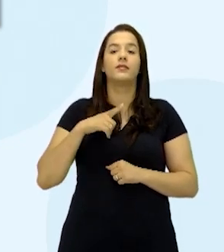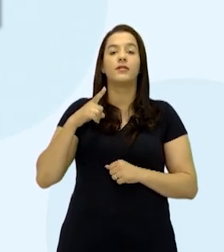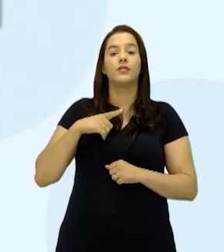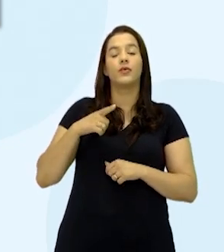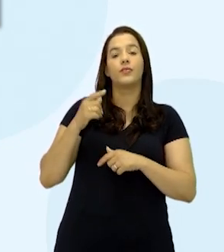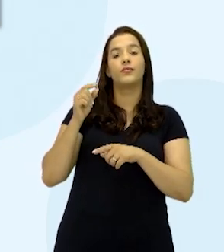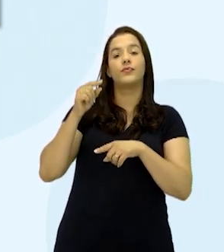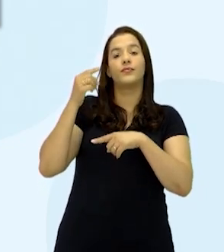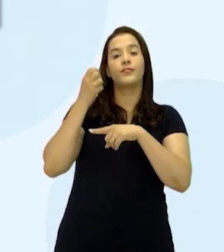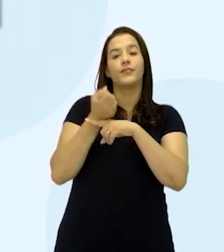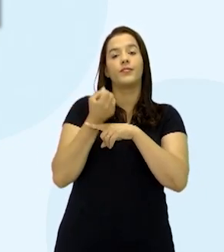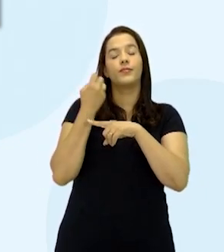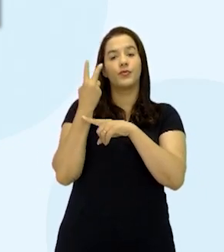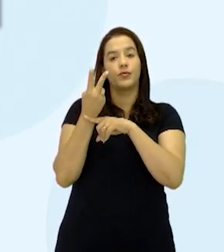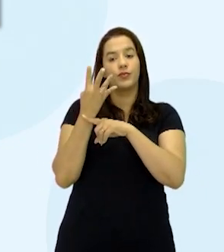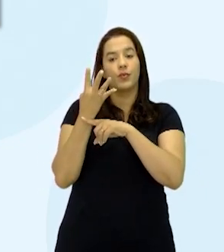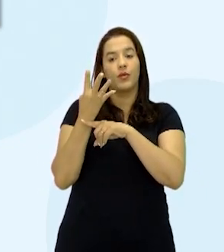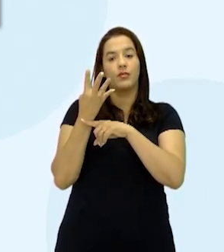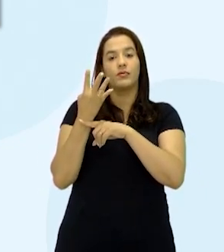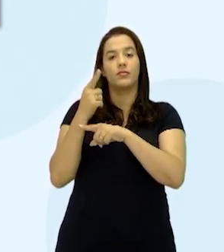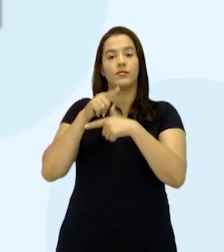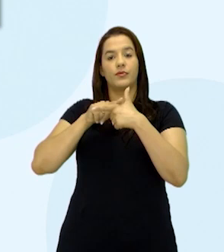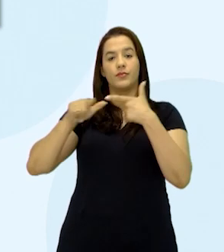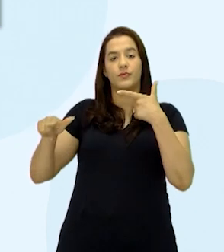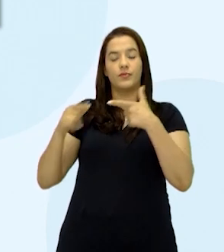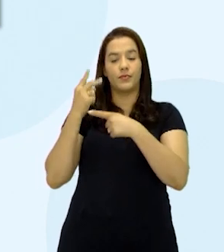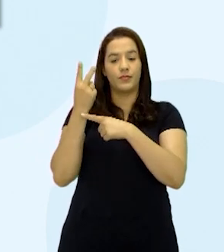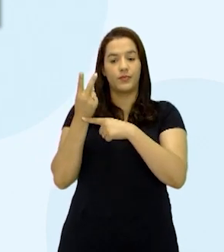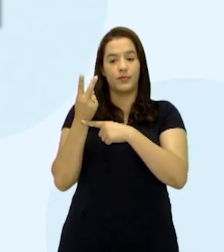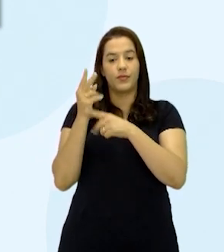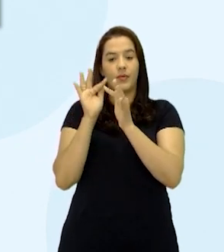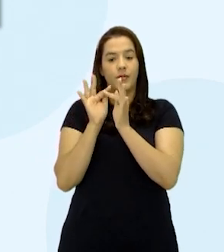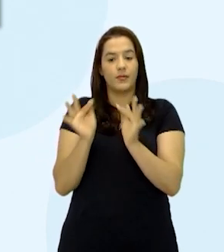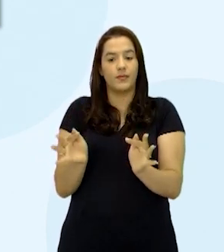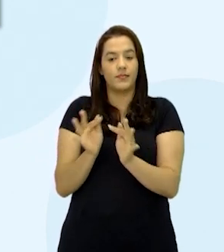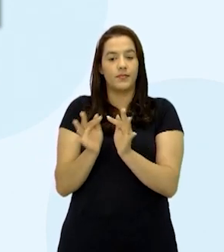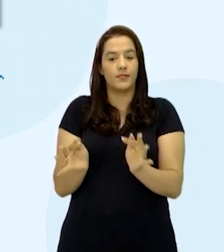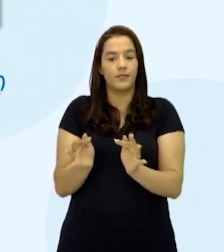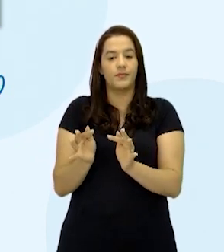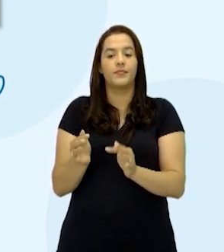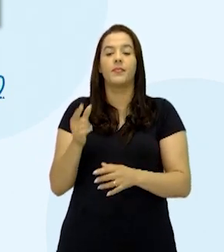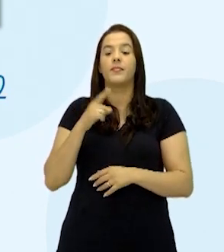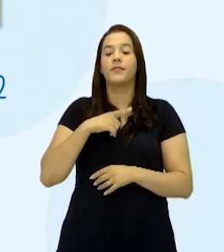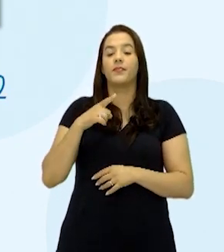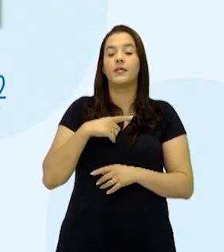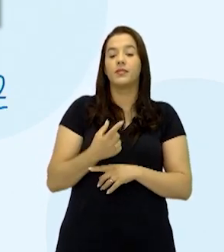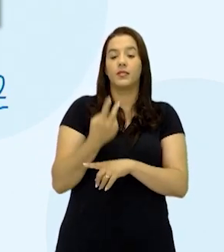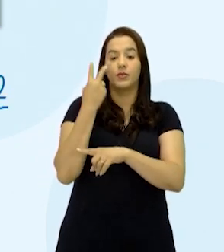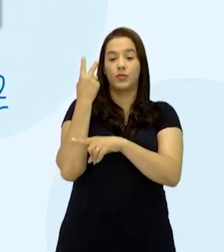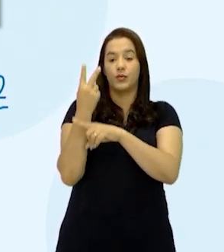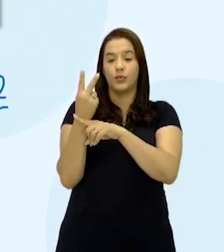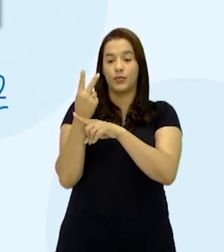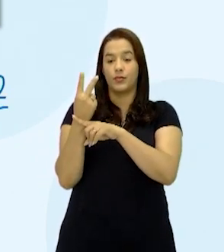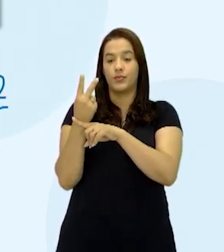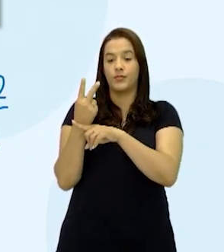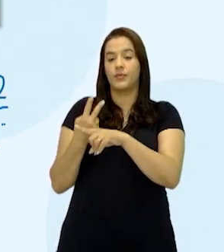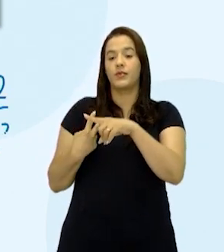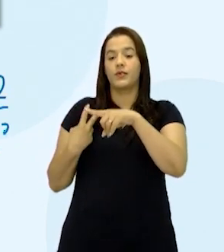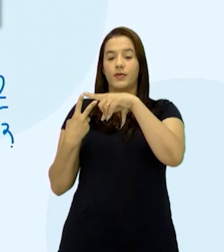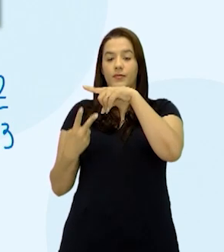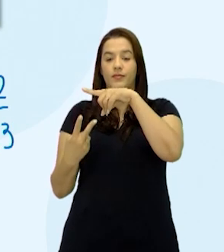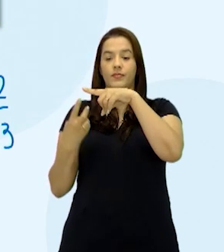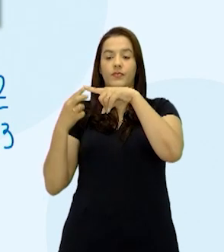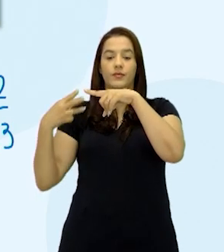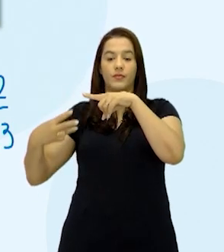dividir em cima e embaixo por 2, né, para dar aquela simplificada básica, eu vou ter 2